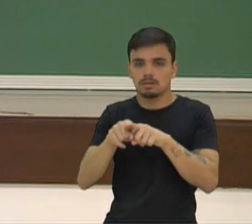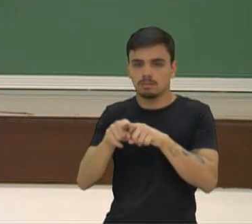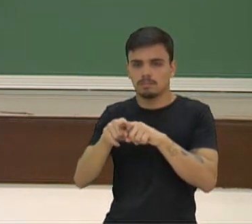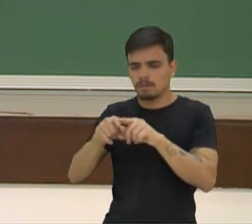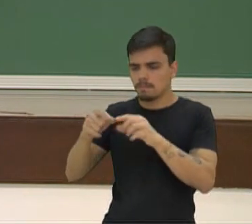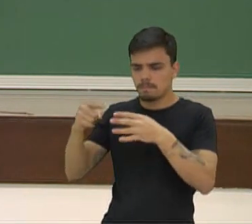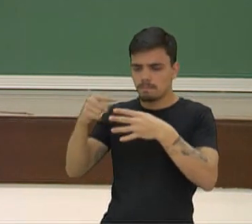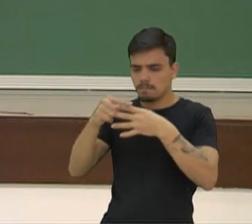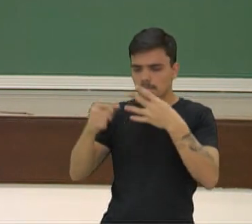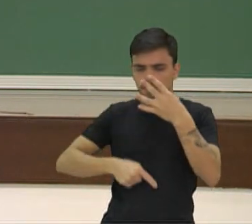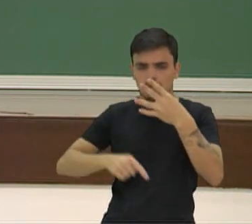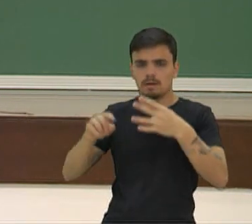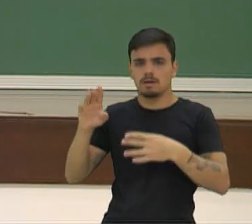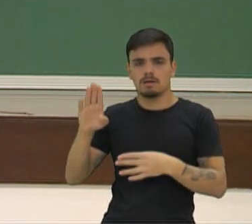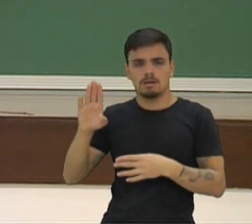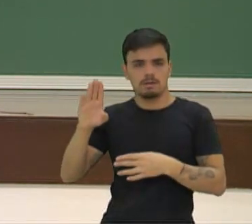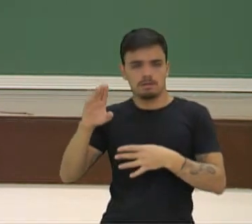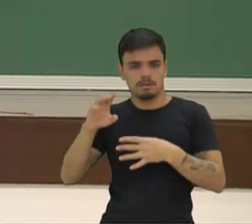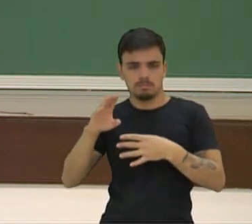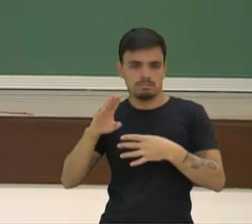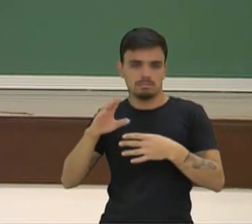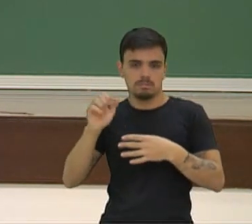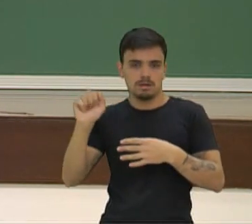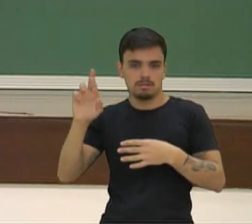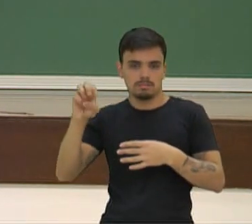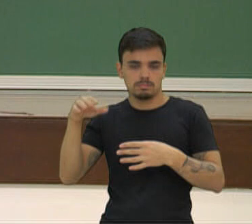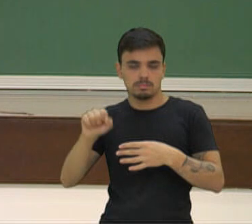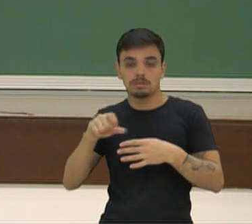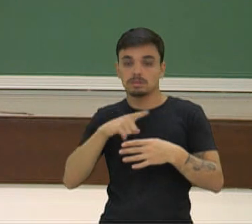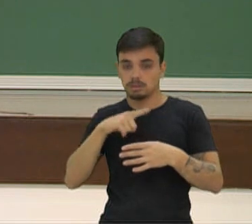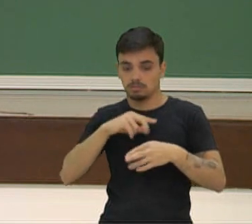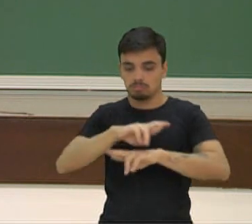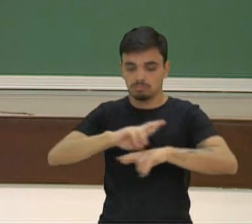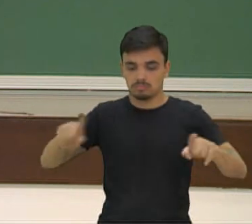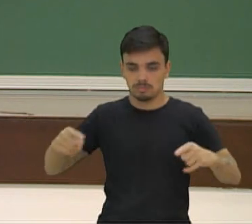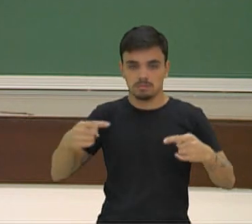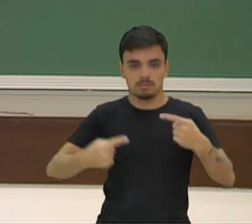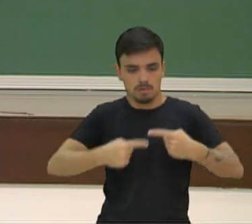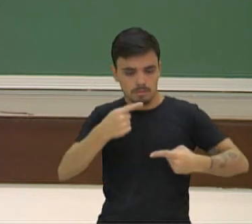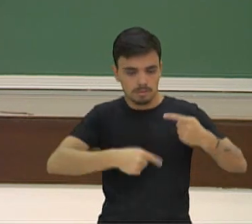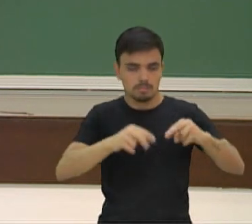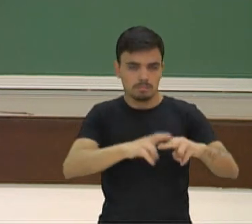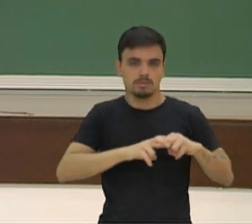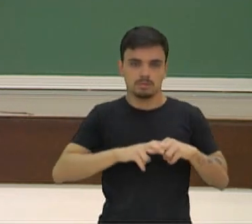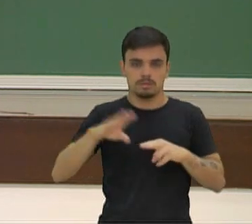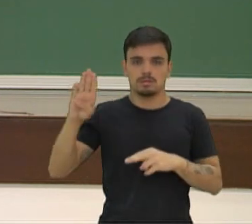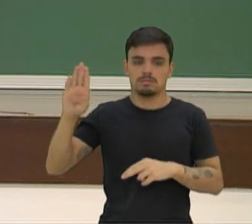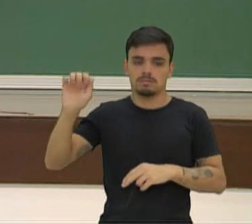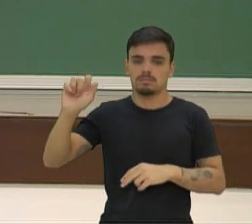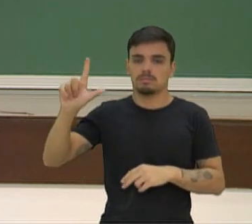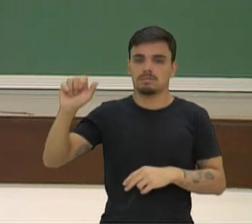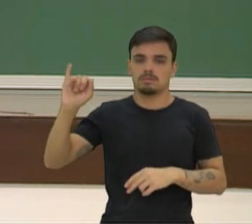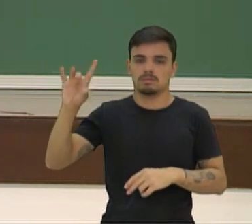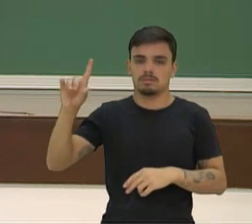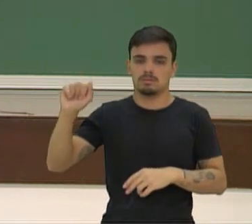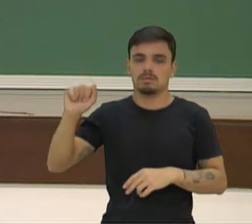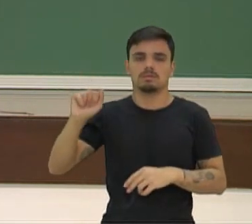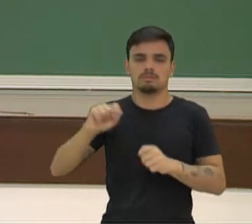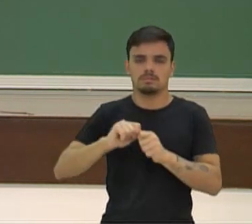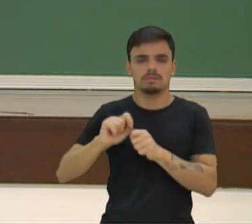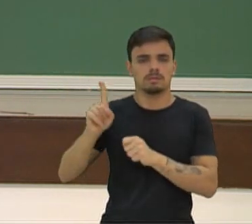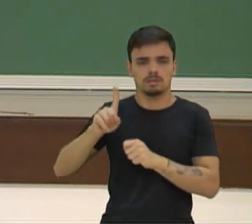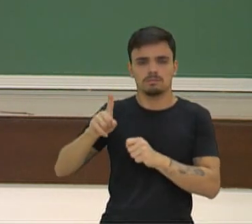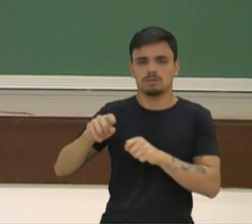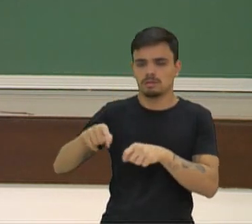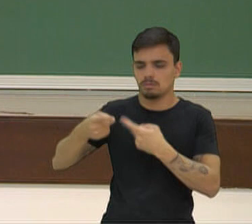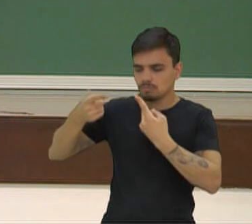canhões, e tudo isso fez diferença no conflito. Por isso que a balaiada, como a gente está vendo aqui, ela foi